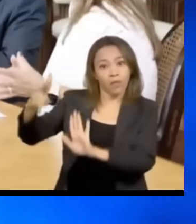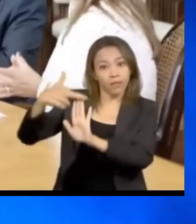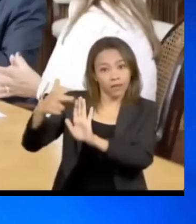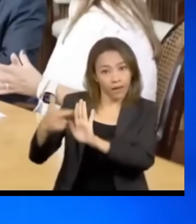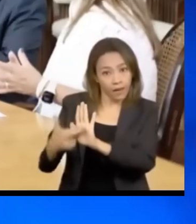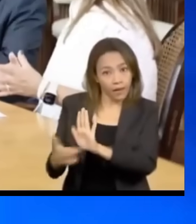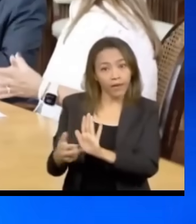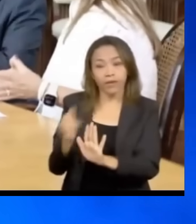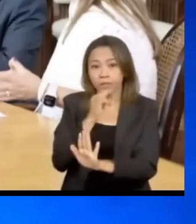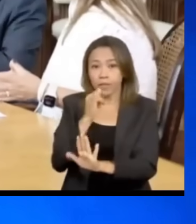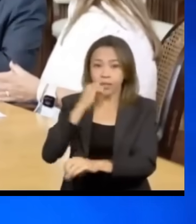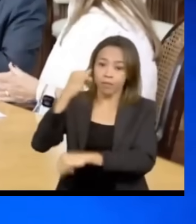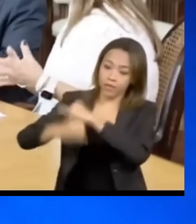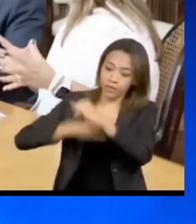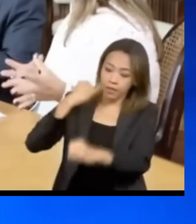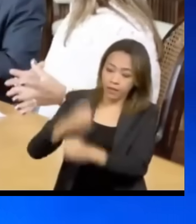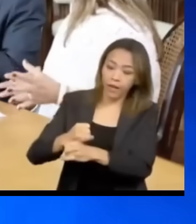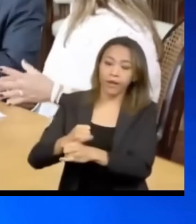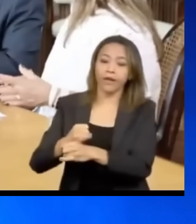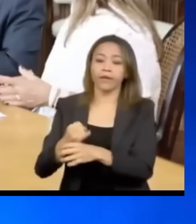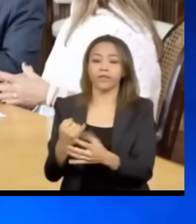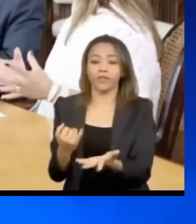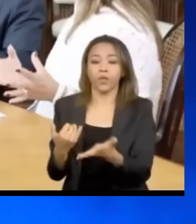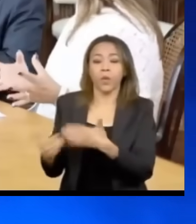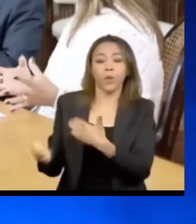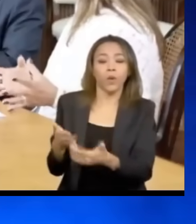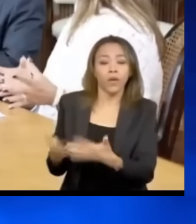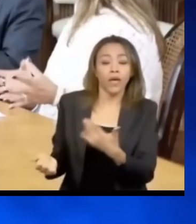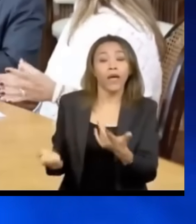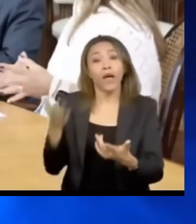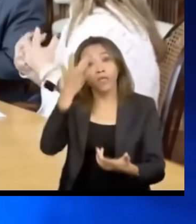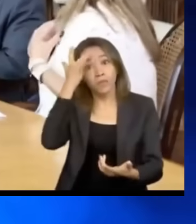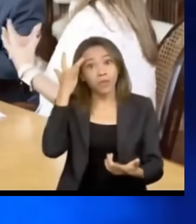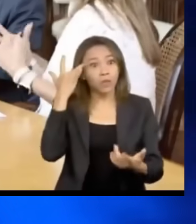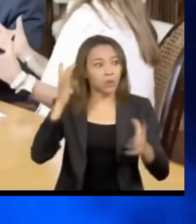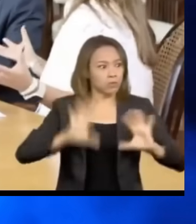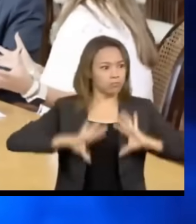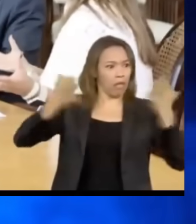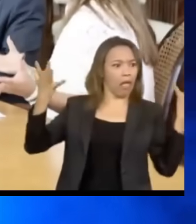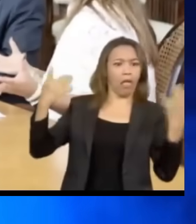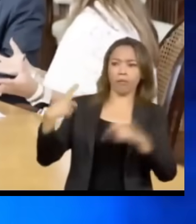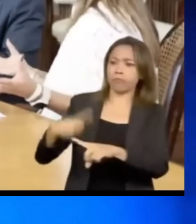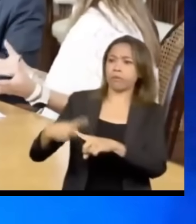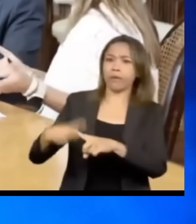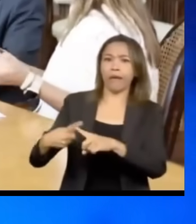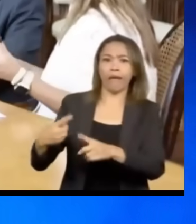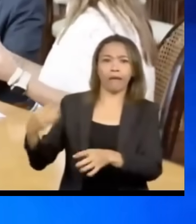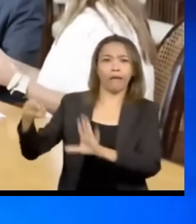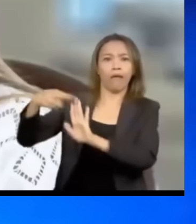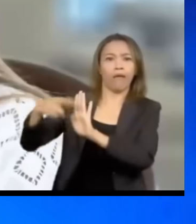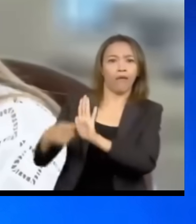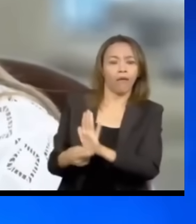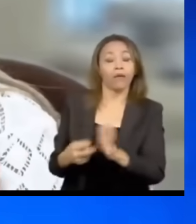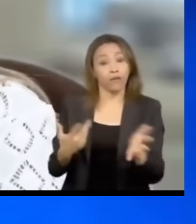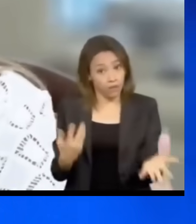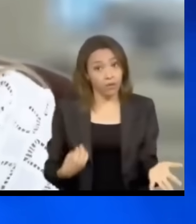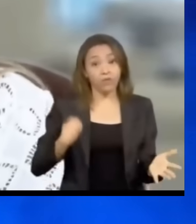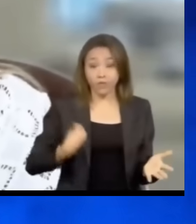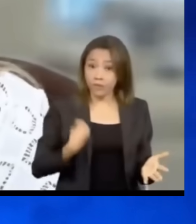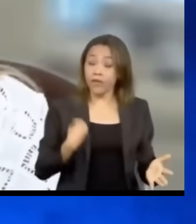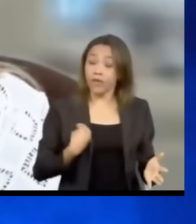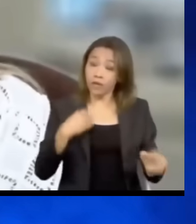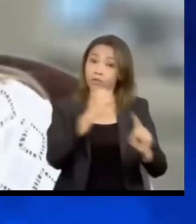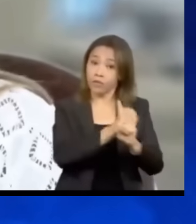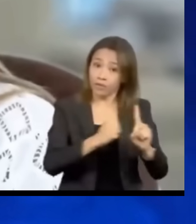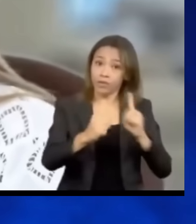internet, o que seja, né? As pessoas reagem. Por quê? Como regular? Mas a gente vive numa sociedade toda regulada. Por que que